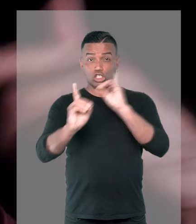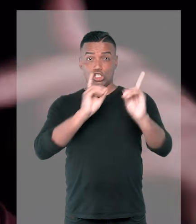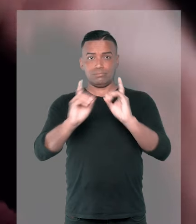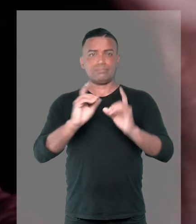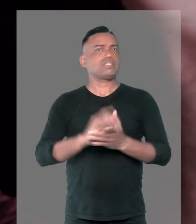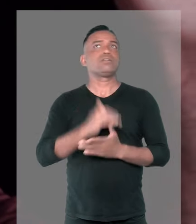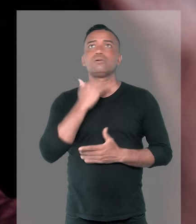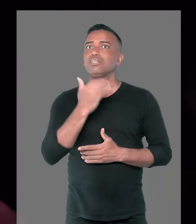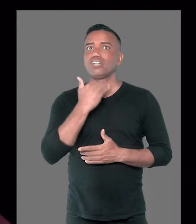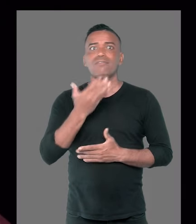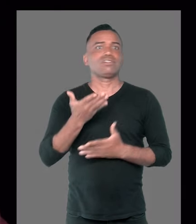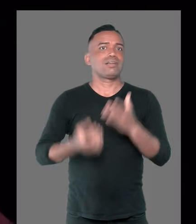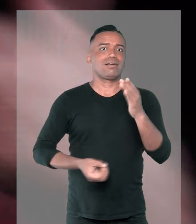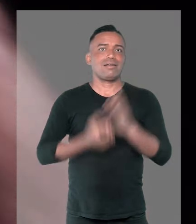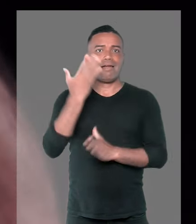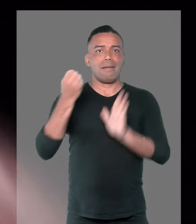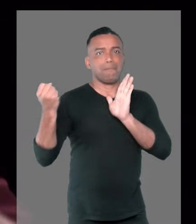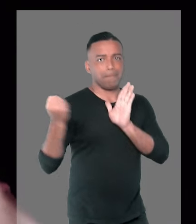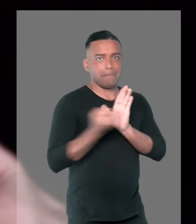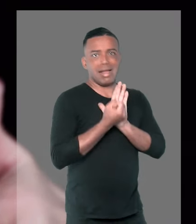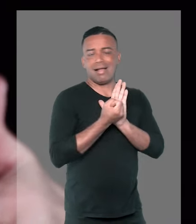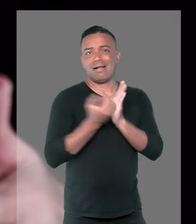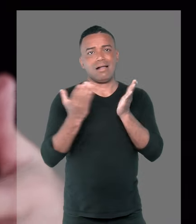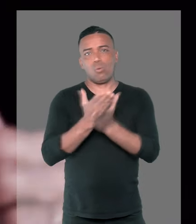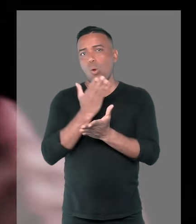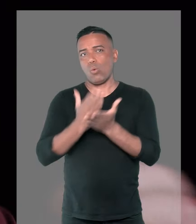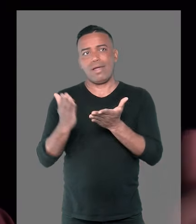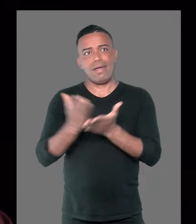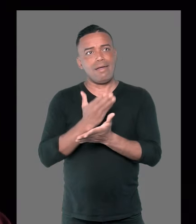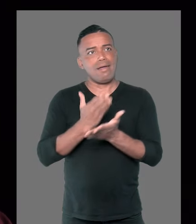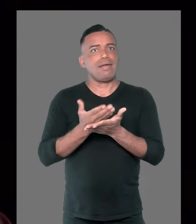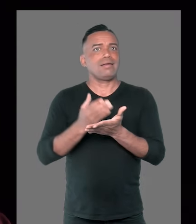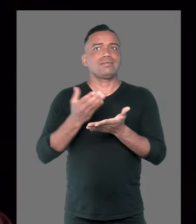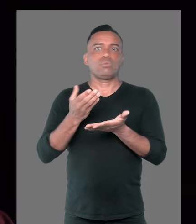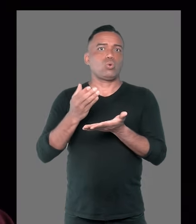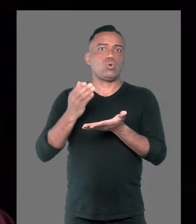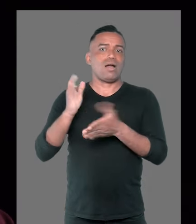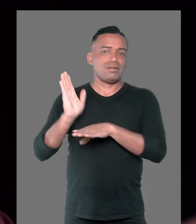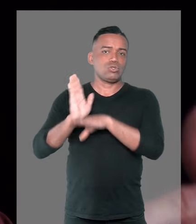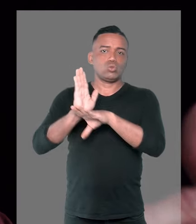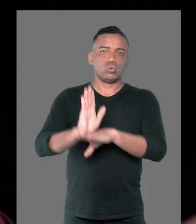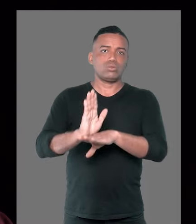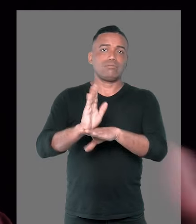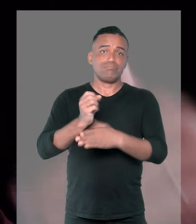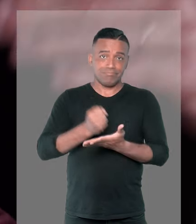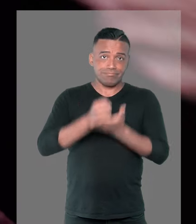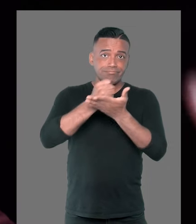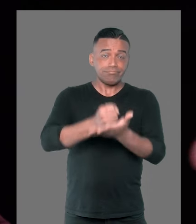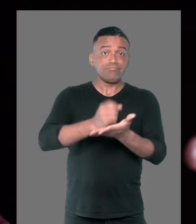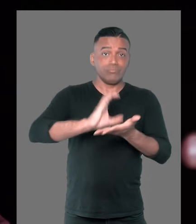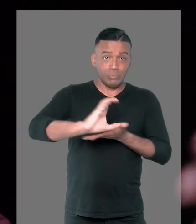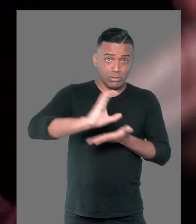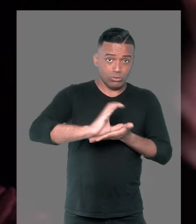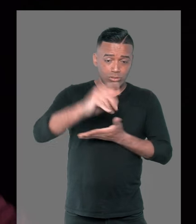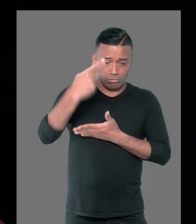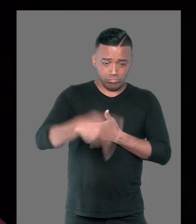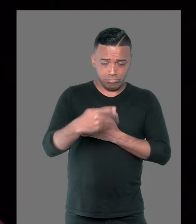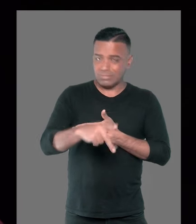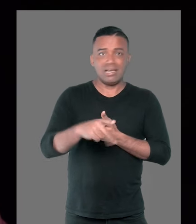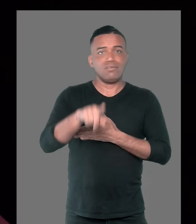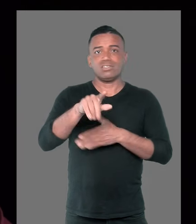você construir uma marca como qualquer uma das marcas que nos patrocinam aqui e você não fazer